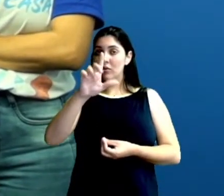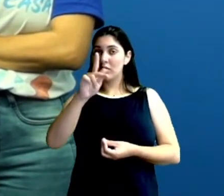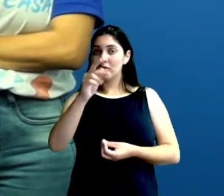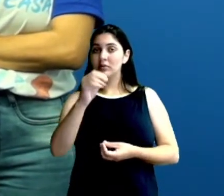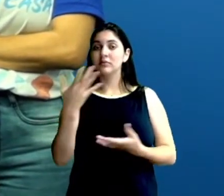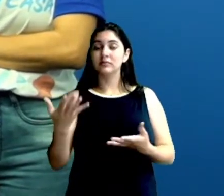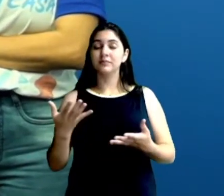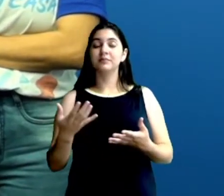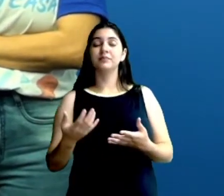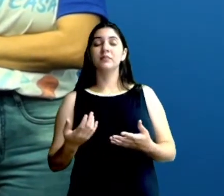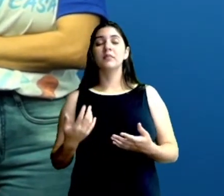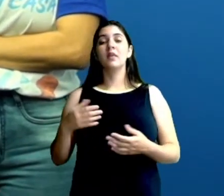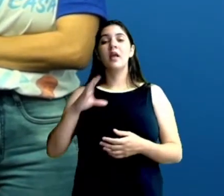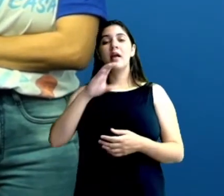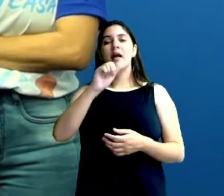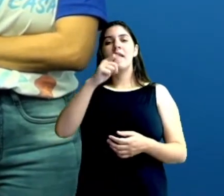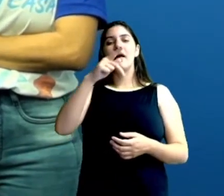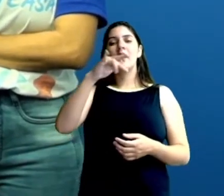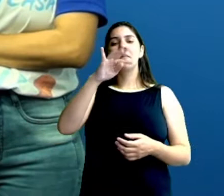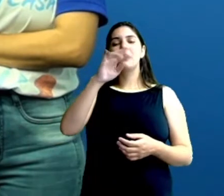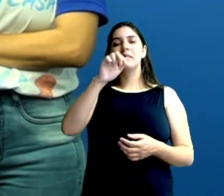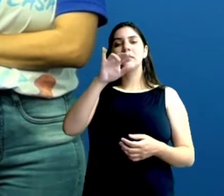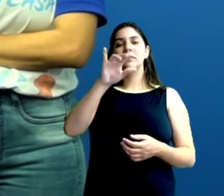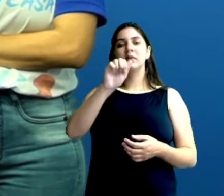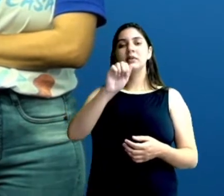hereditária, só para lembrarmos,